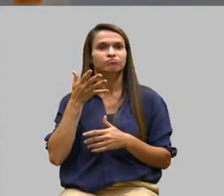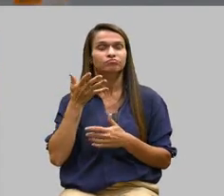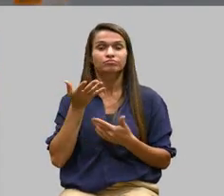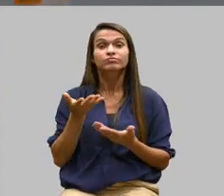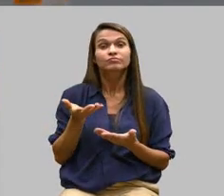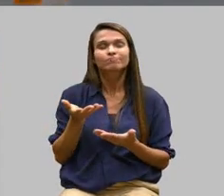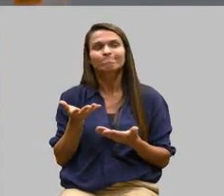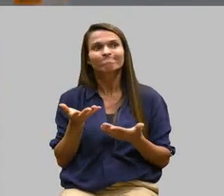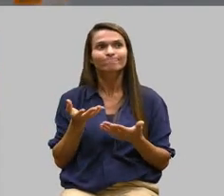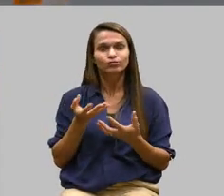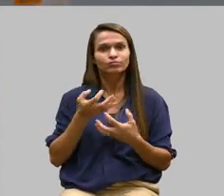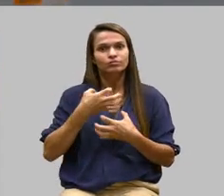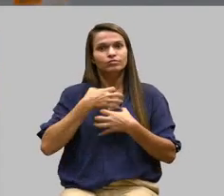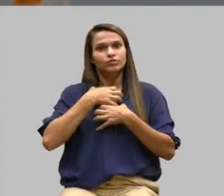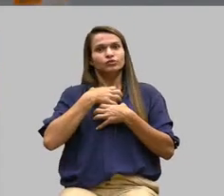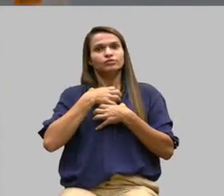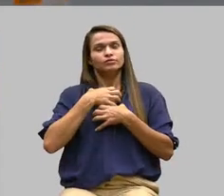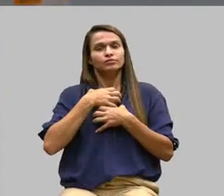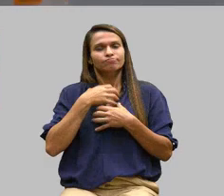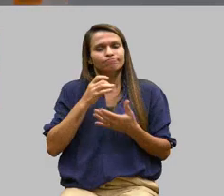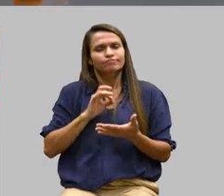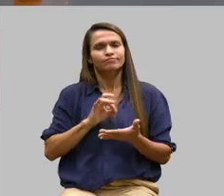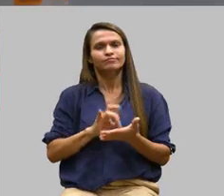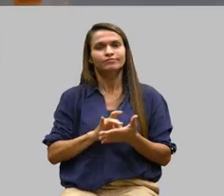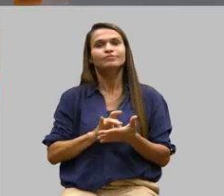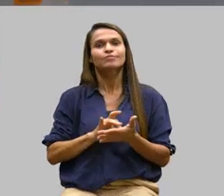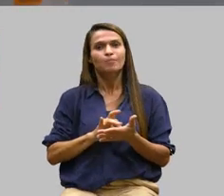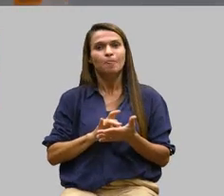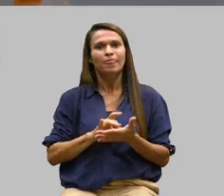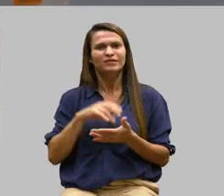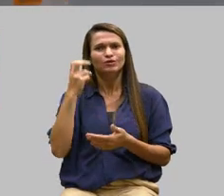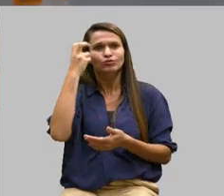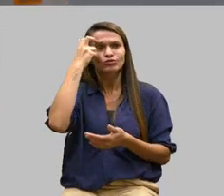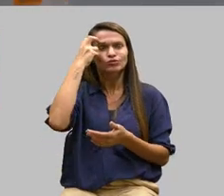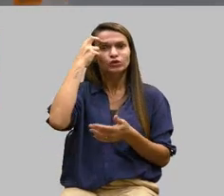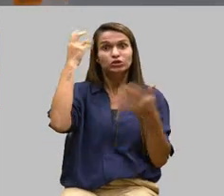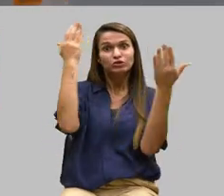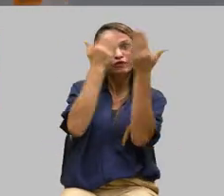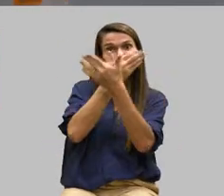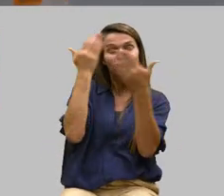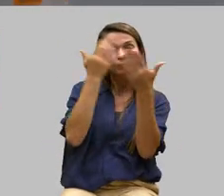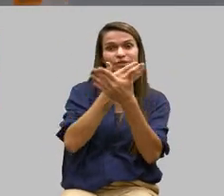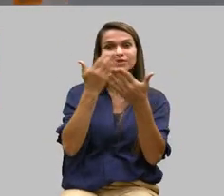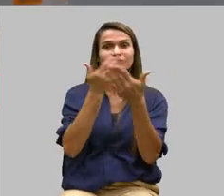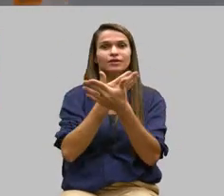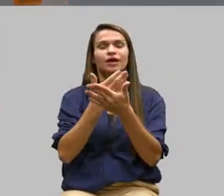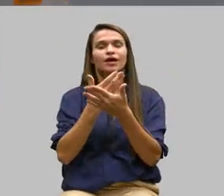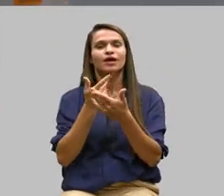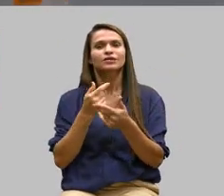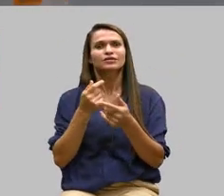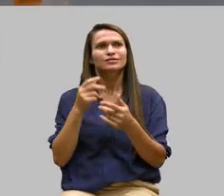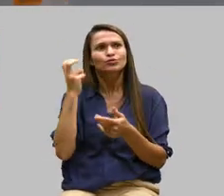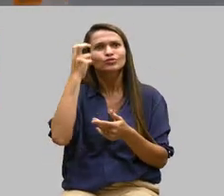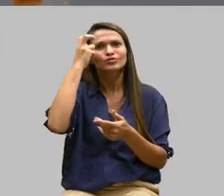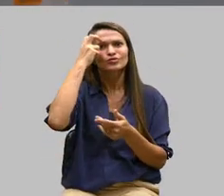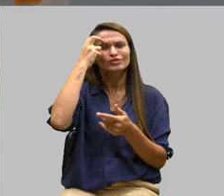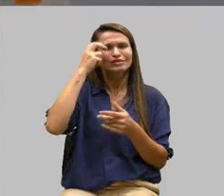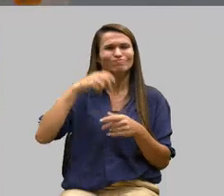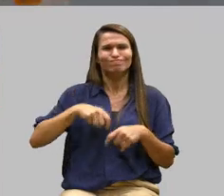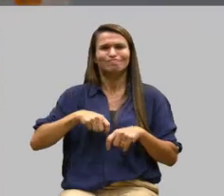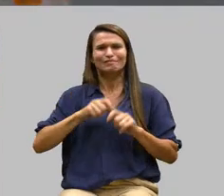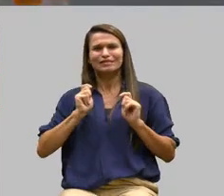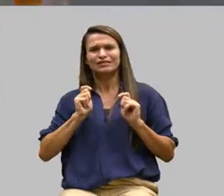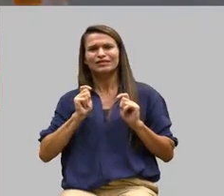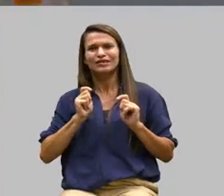então assim eu senti realmente essa cultura de invisibilidade essa cultura de capacitismo essa cultura de não